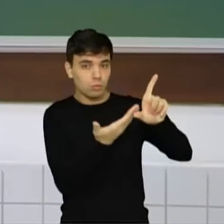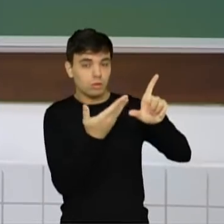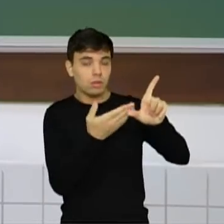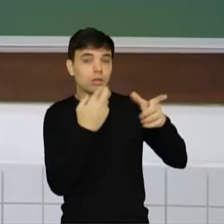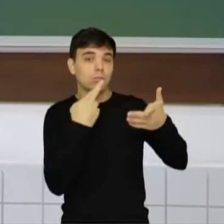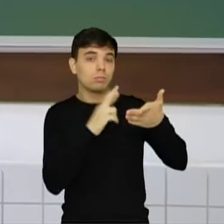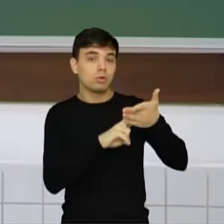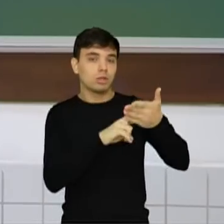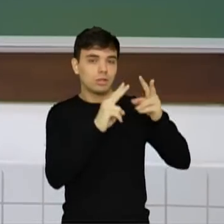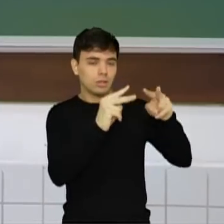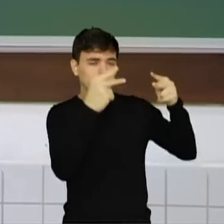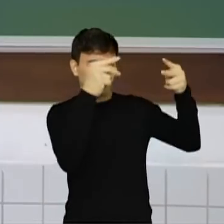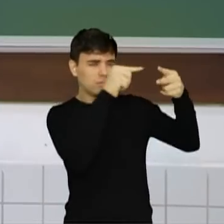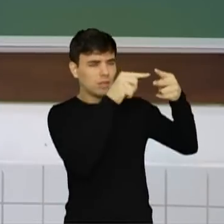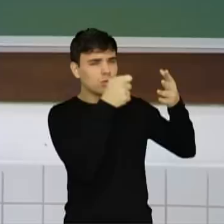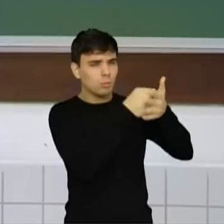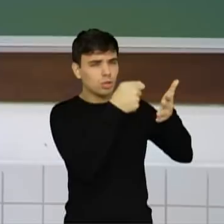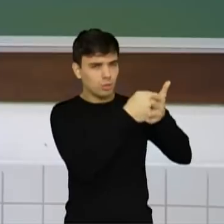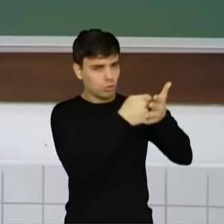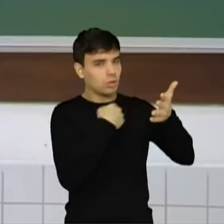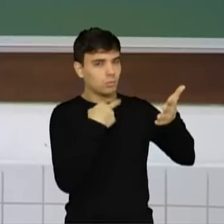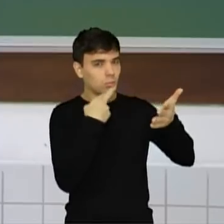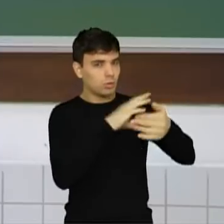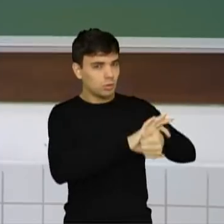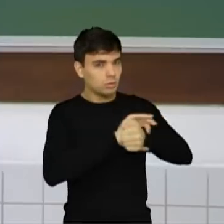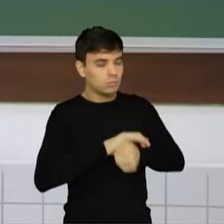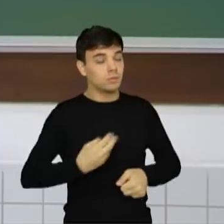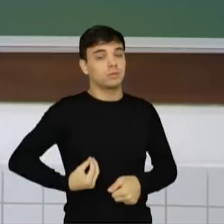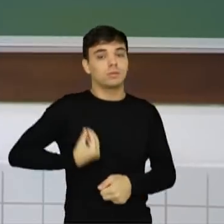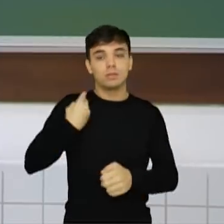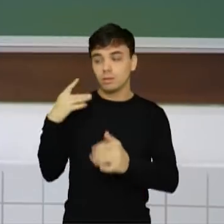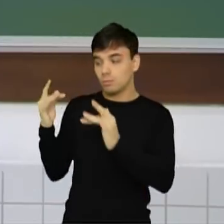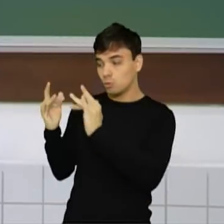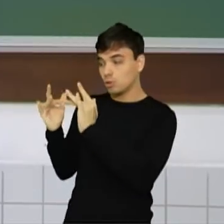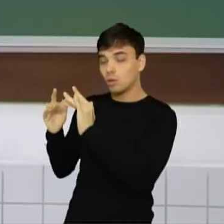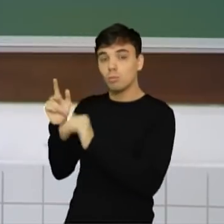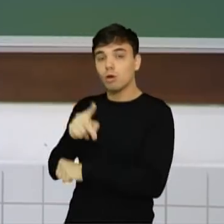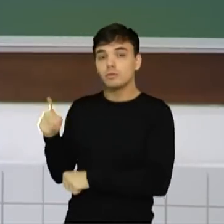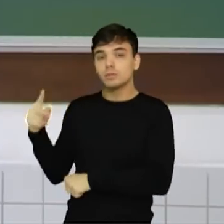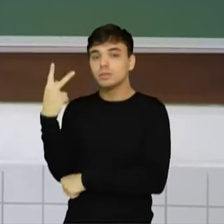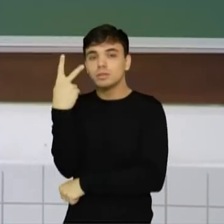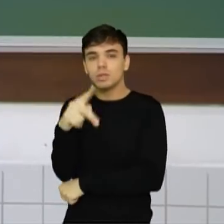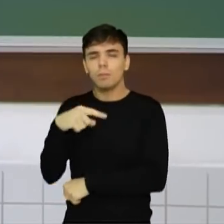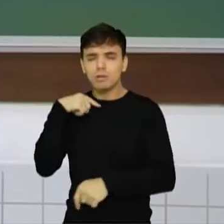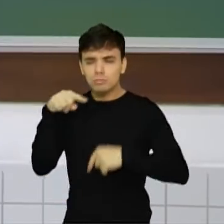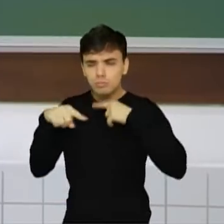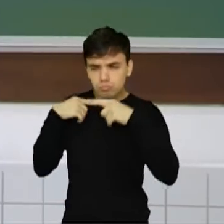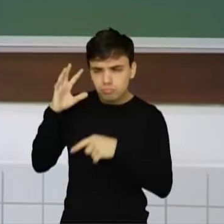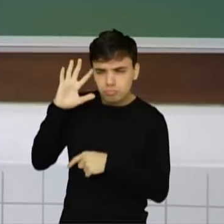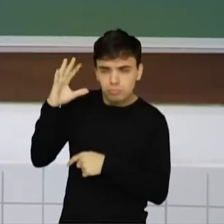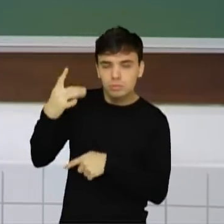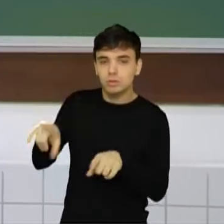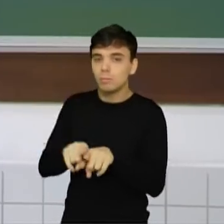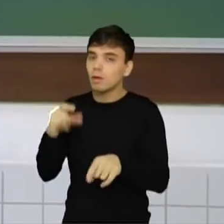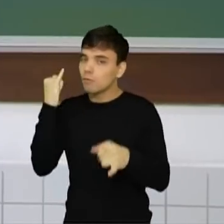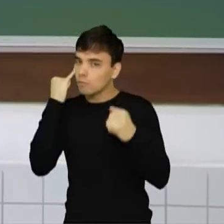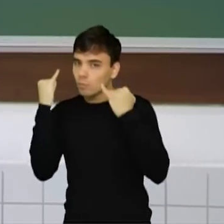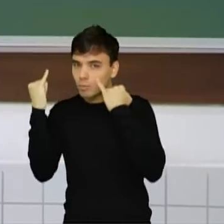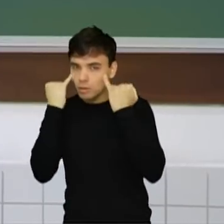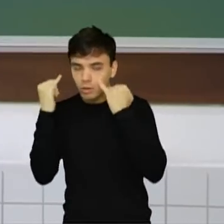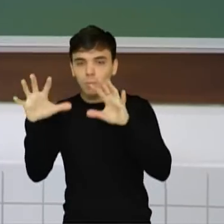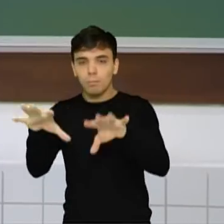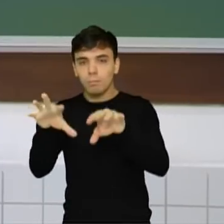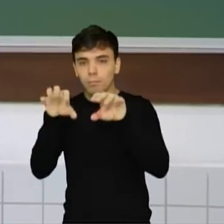chamada obrigatória da atividade e sempre entrar em contato com o professor de vocês para tirarem dúvidas, terem maiores informações e aprofundarem